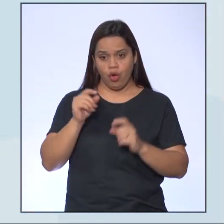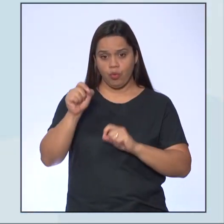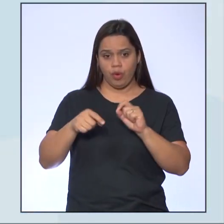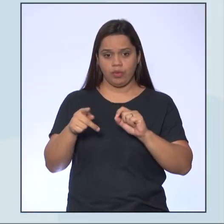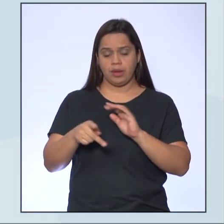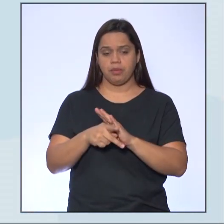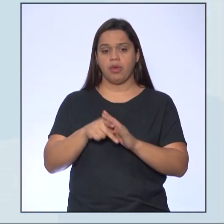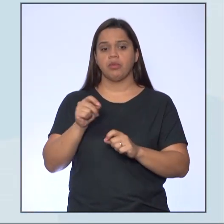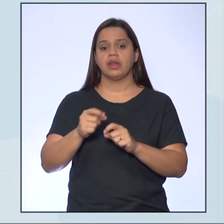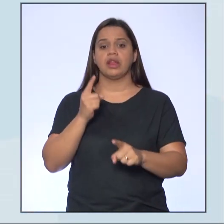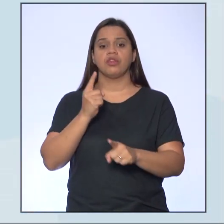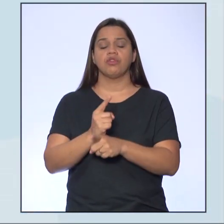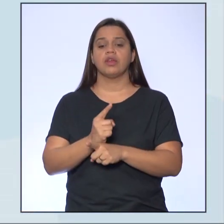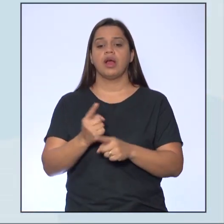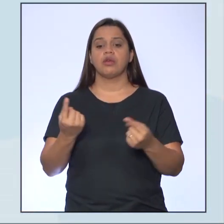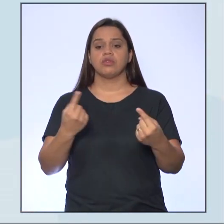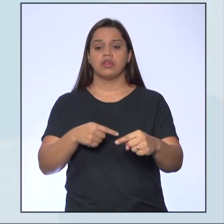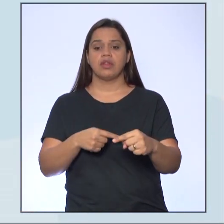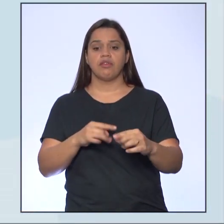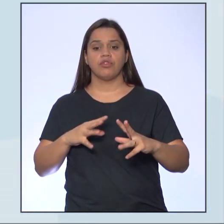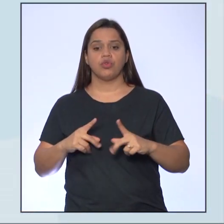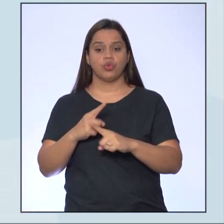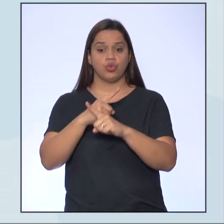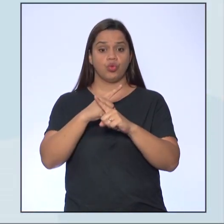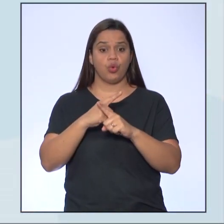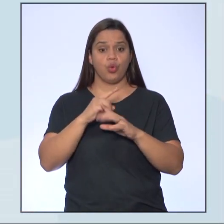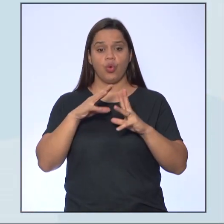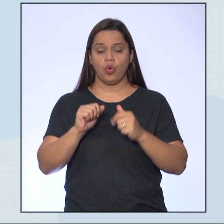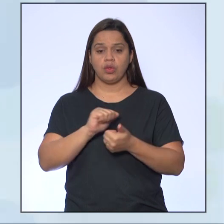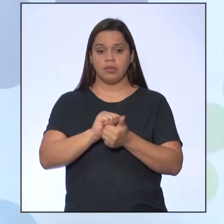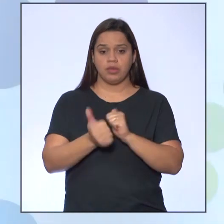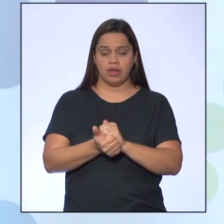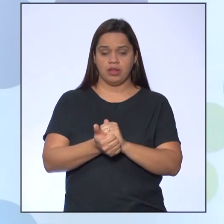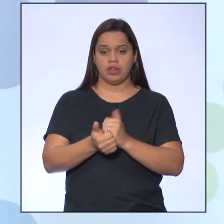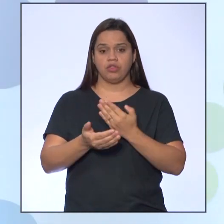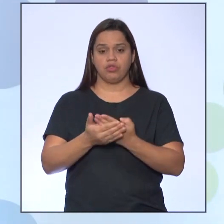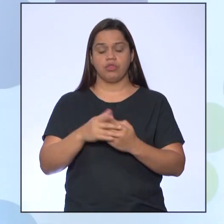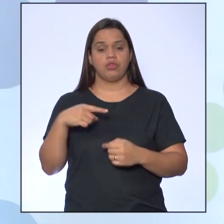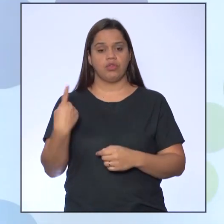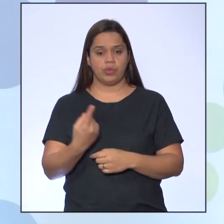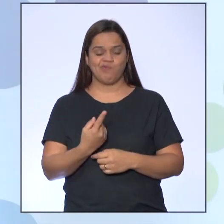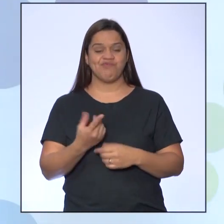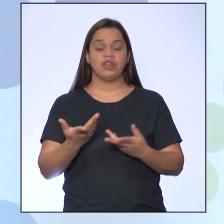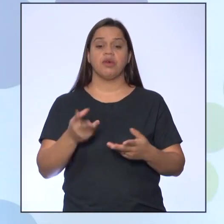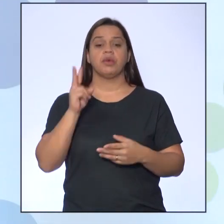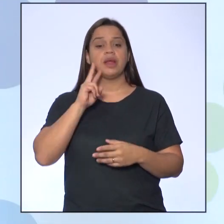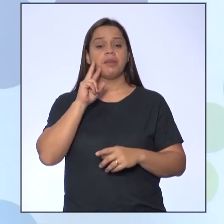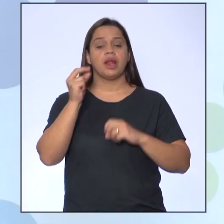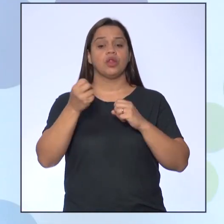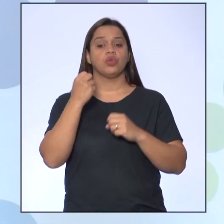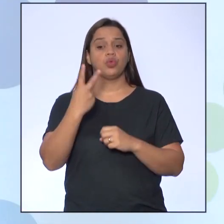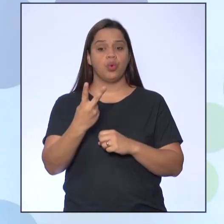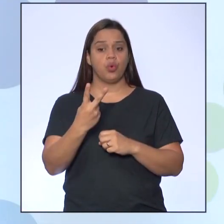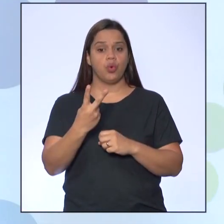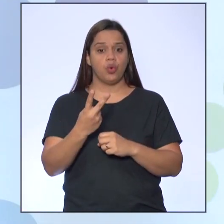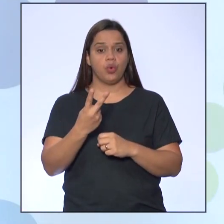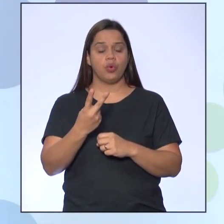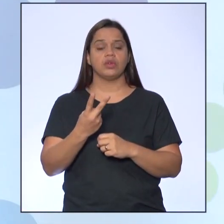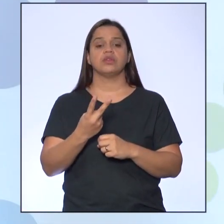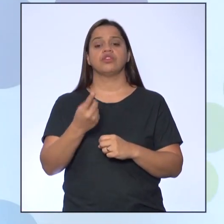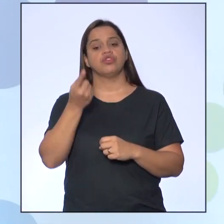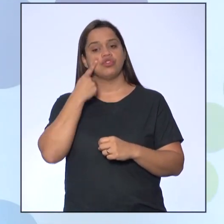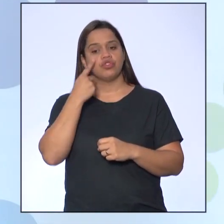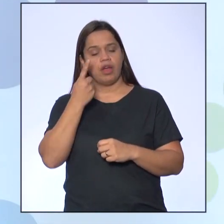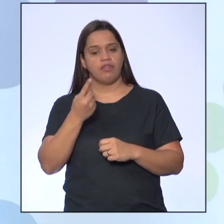técnicos das modalidades esportivas estudadas. Tá? Então, nós vamos retomar duas modalidades que nós já vimos anteriormente.